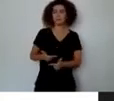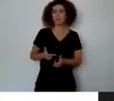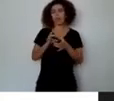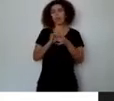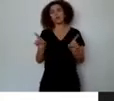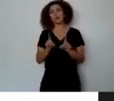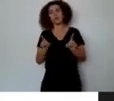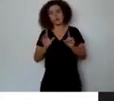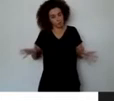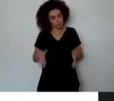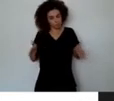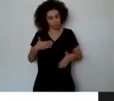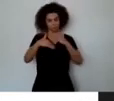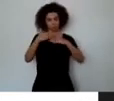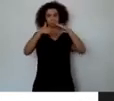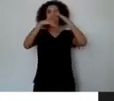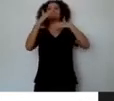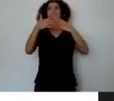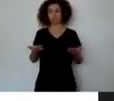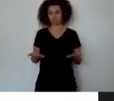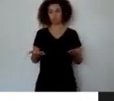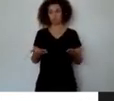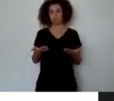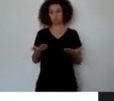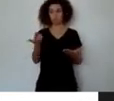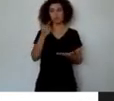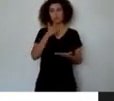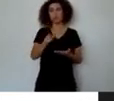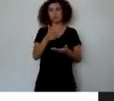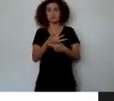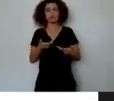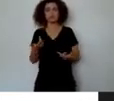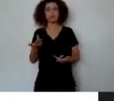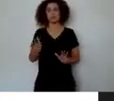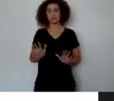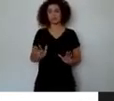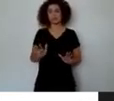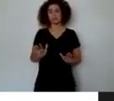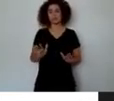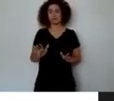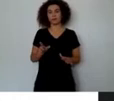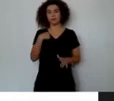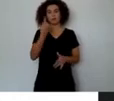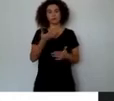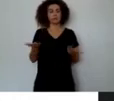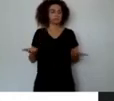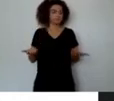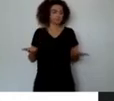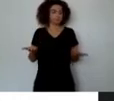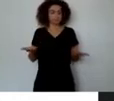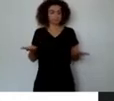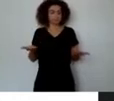gente vai na ânsia, né, de conseguir várias coisas, mas às vezes a gente se frustra, e simplesmente